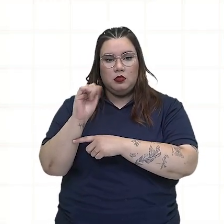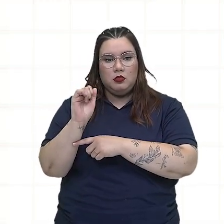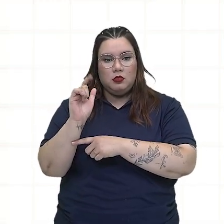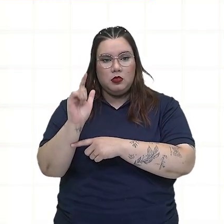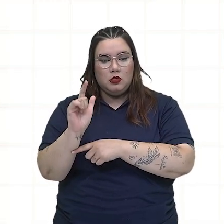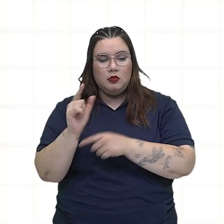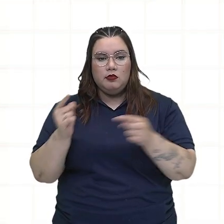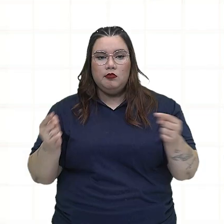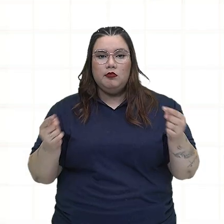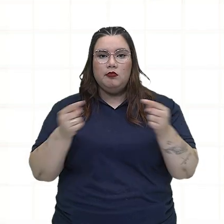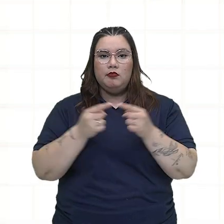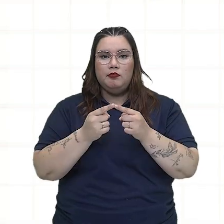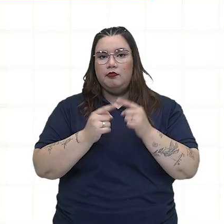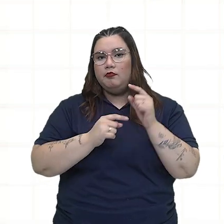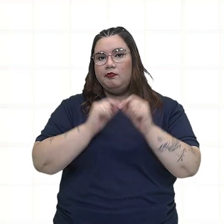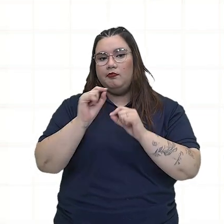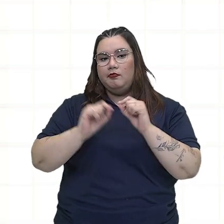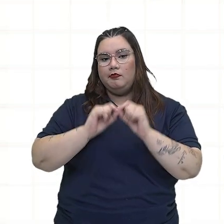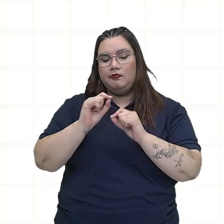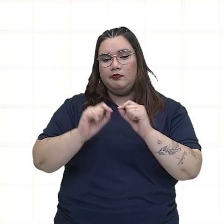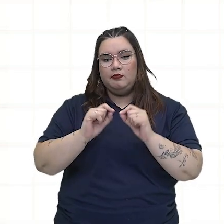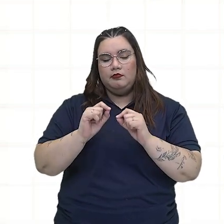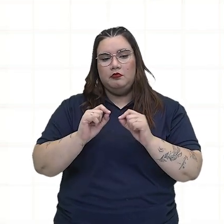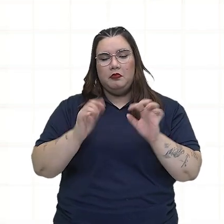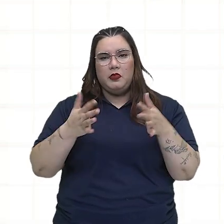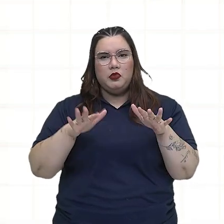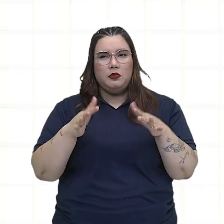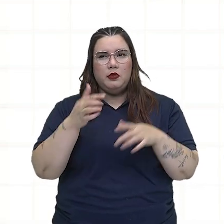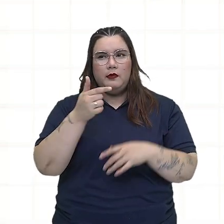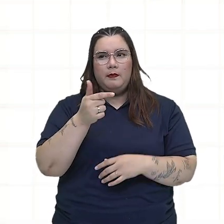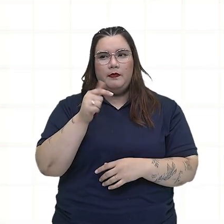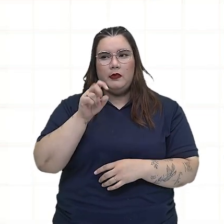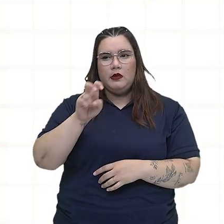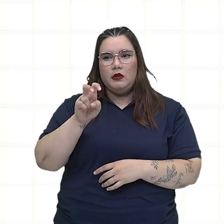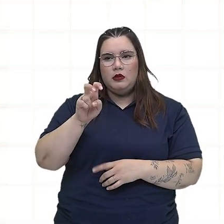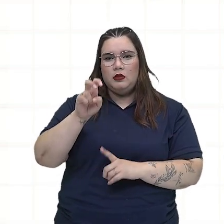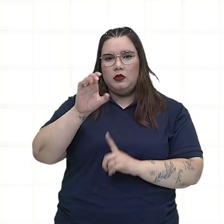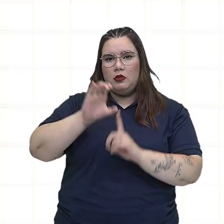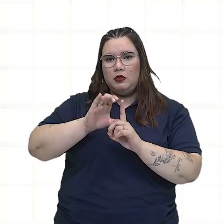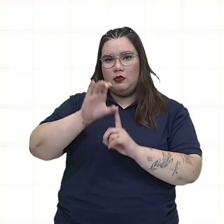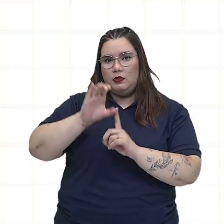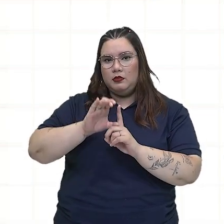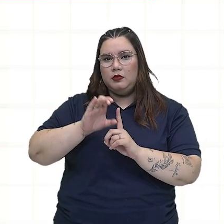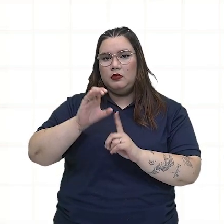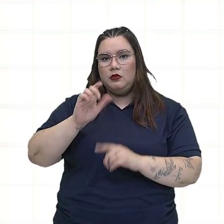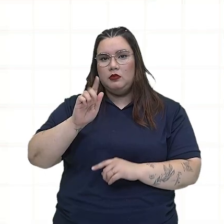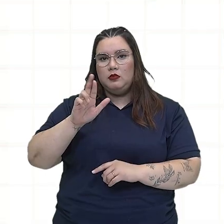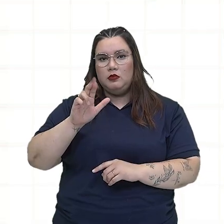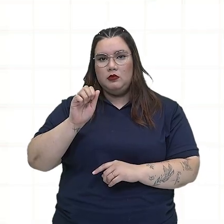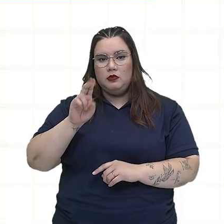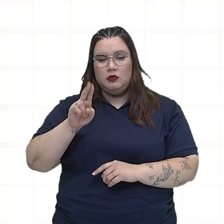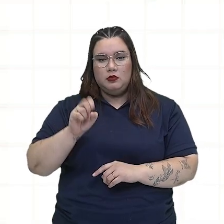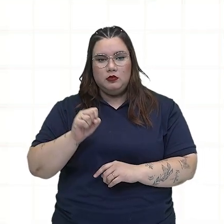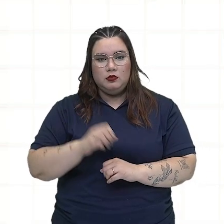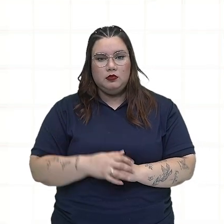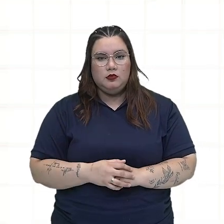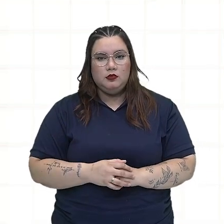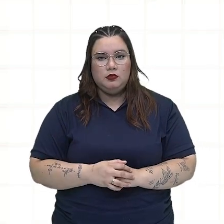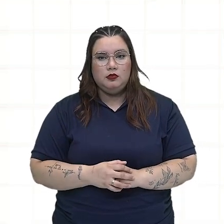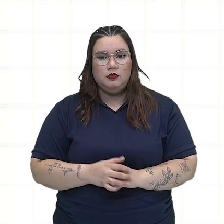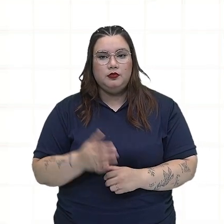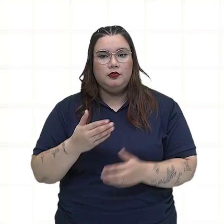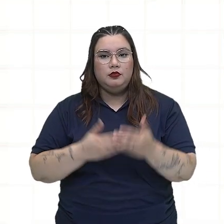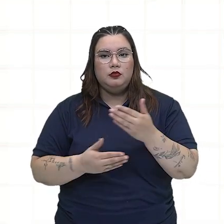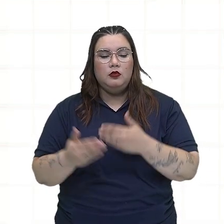nordeste oriental, ela fica ali em torno de 25 graus.